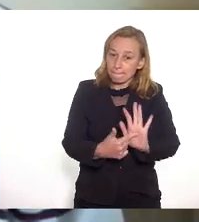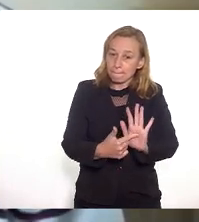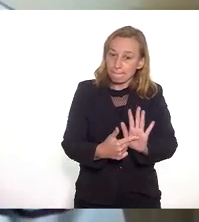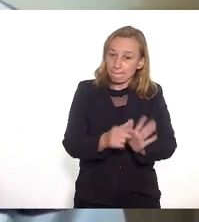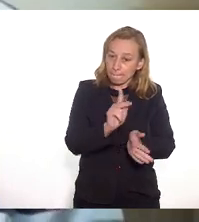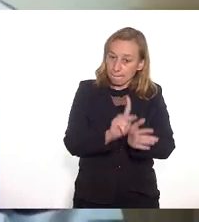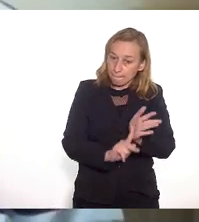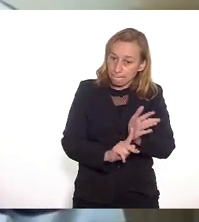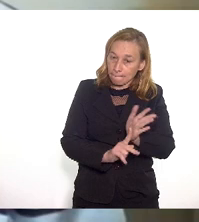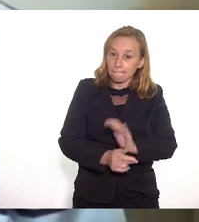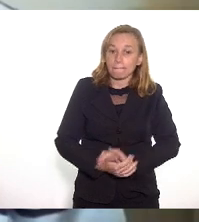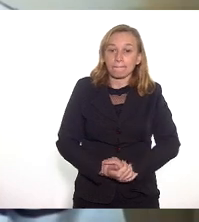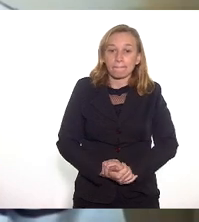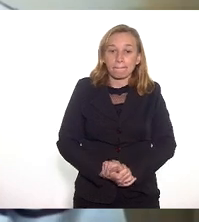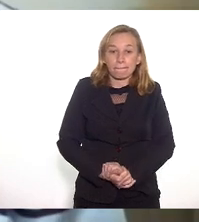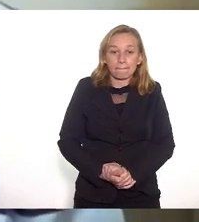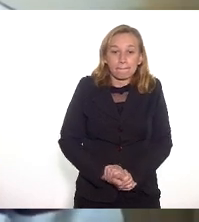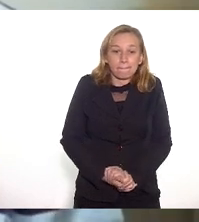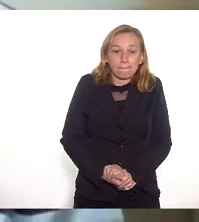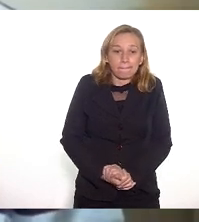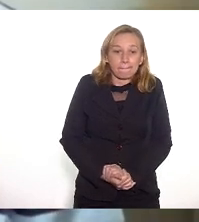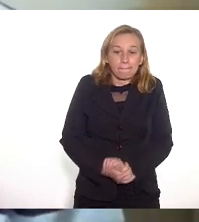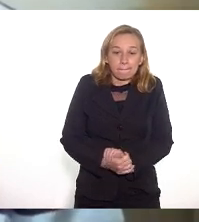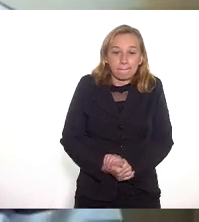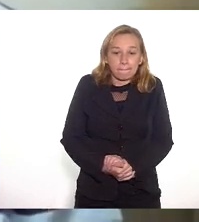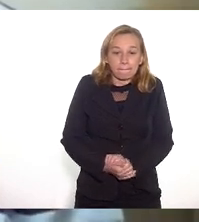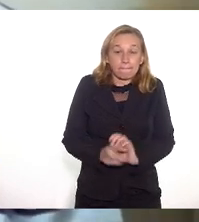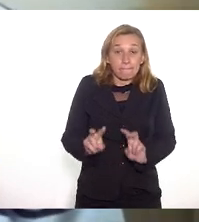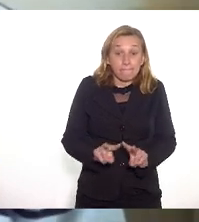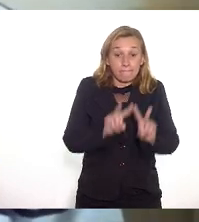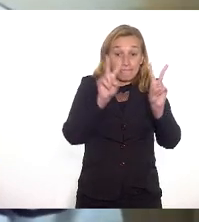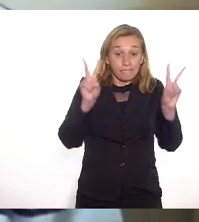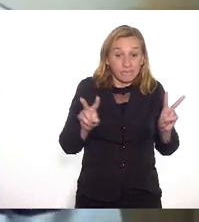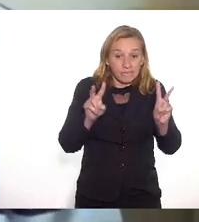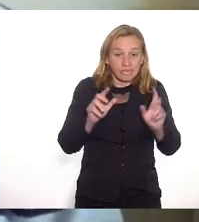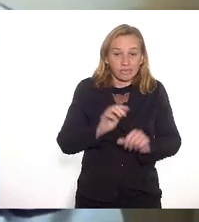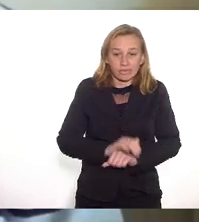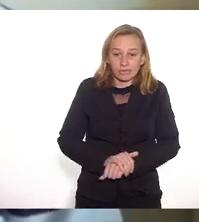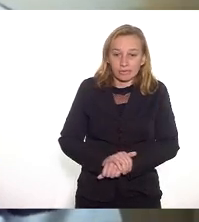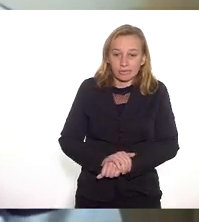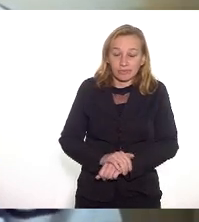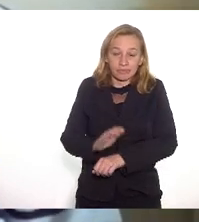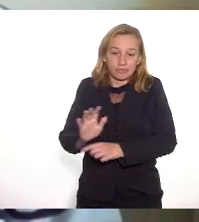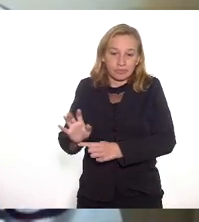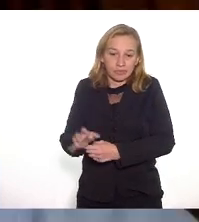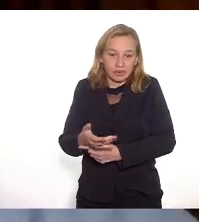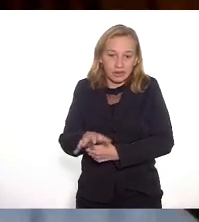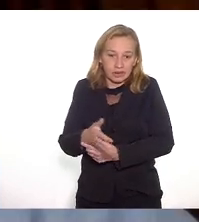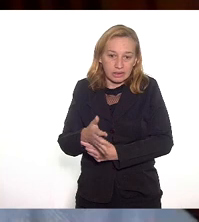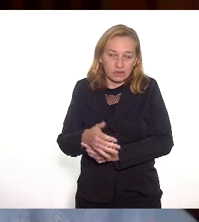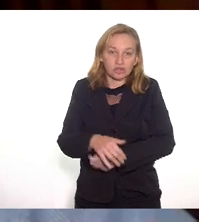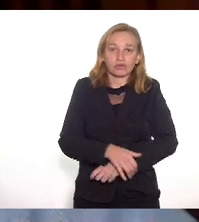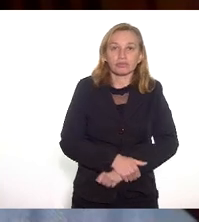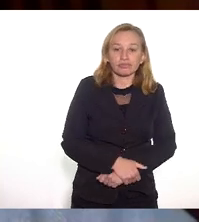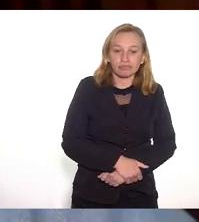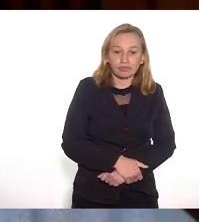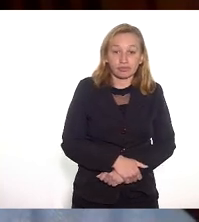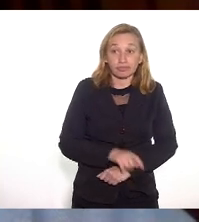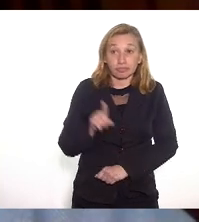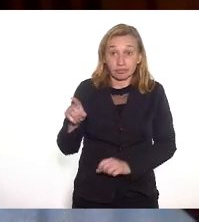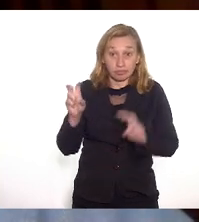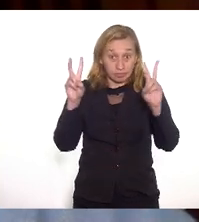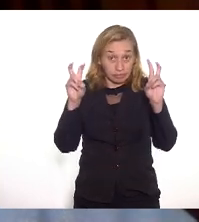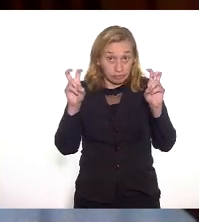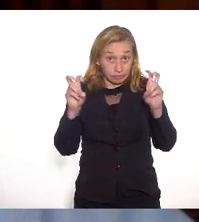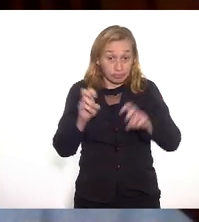projetos visando atender às demandas dos senhores taxistas. E nesse